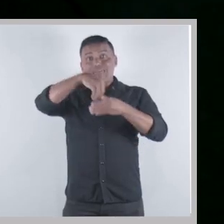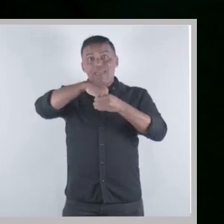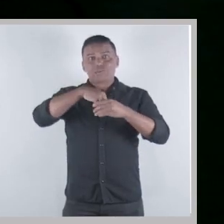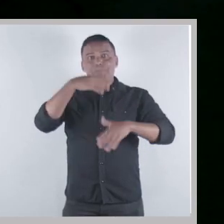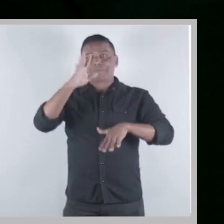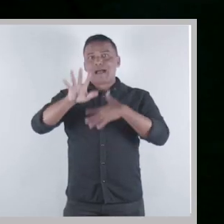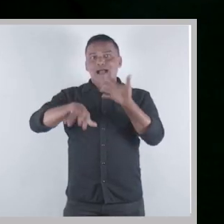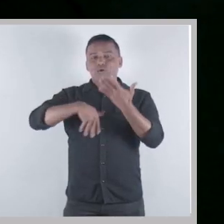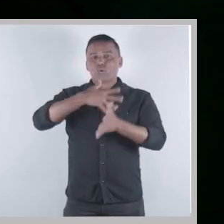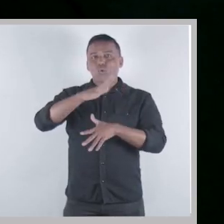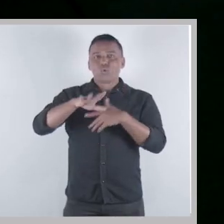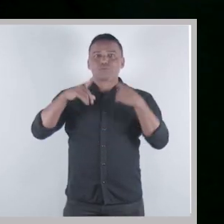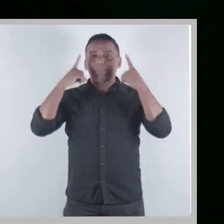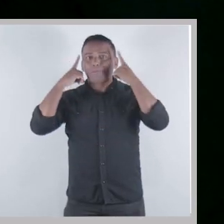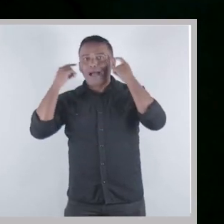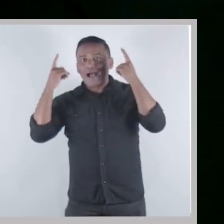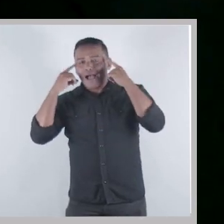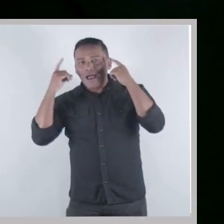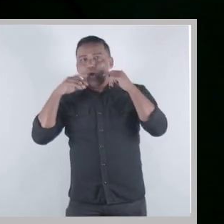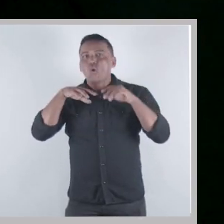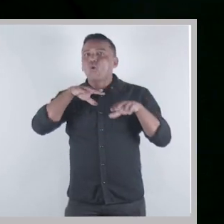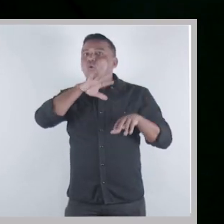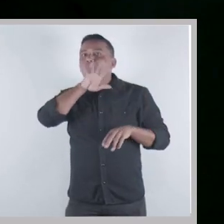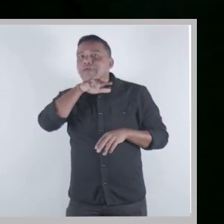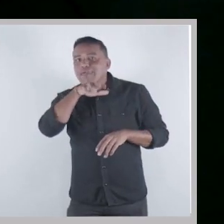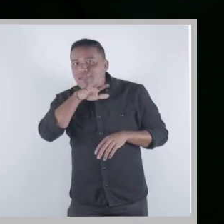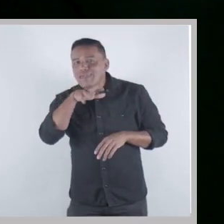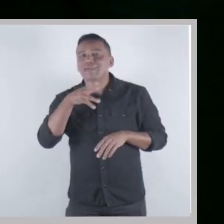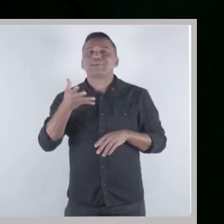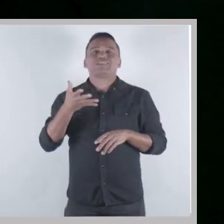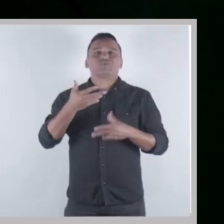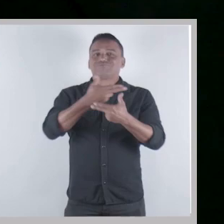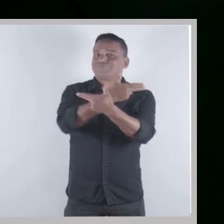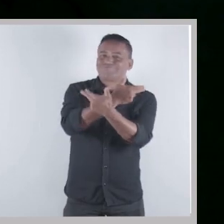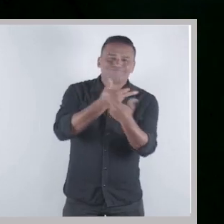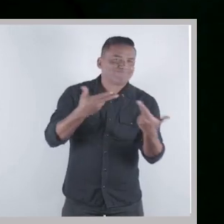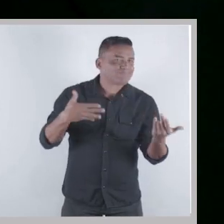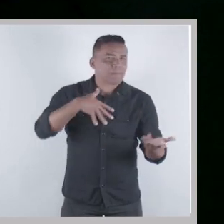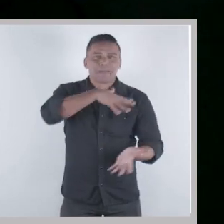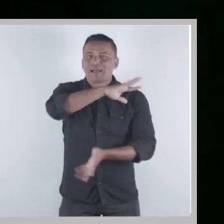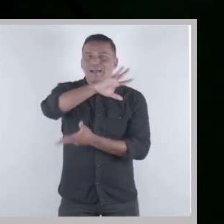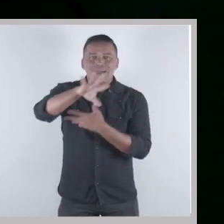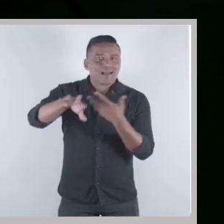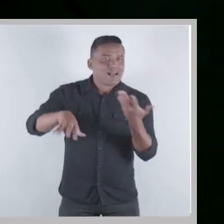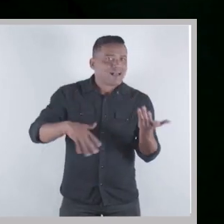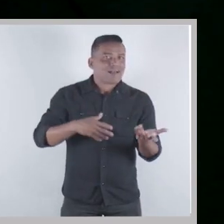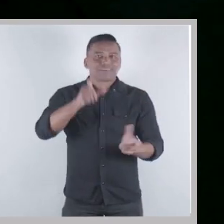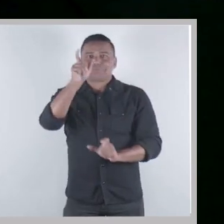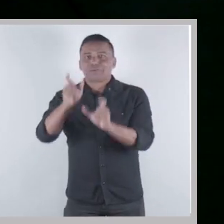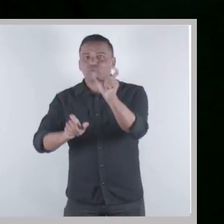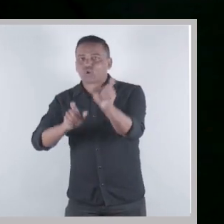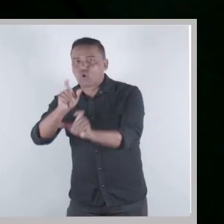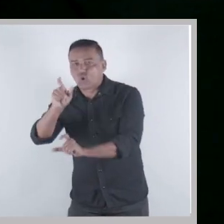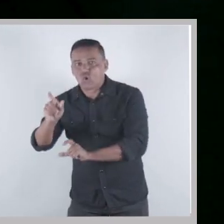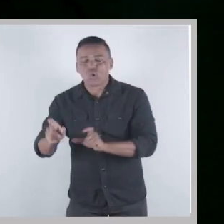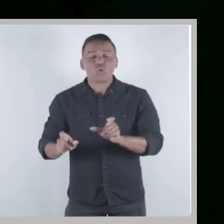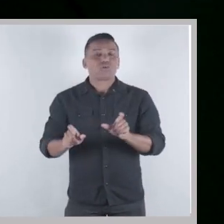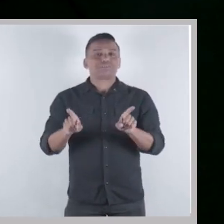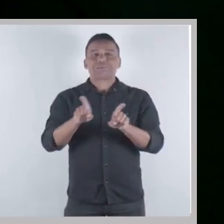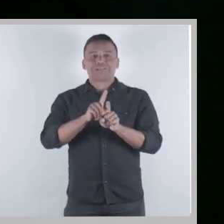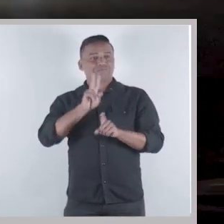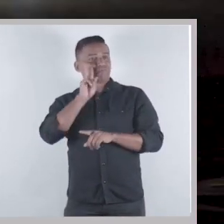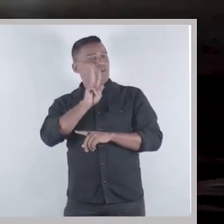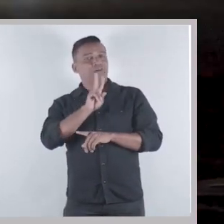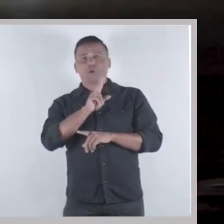A bagunça dos sons, dos bichos, das coisas, das gentes e das coisas